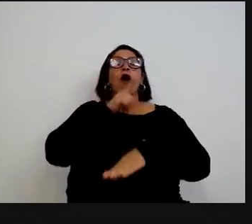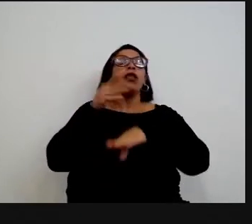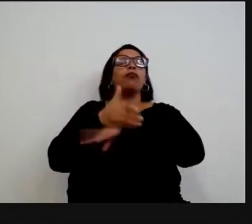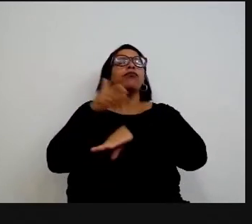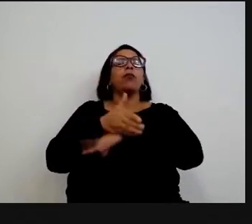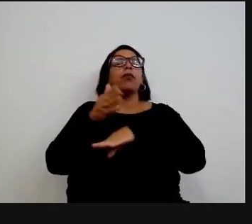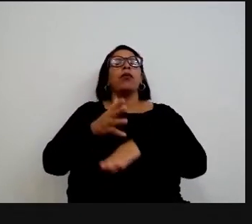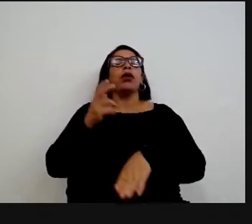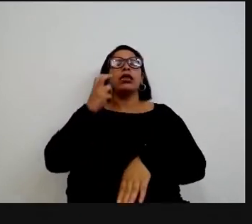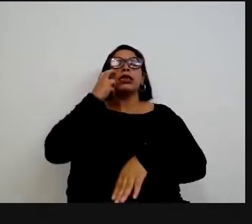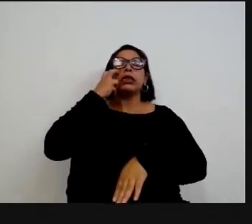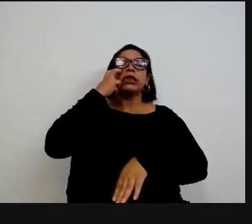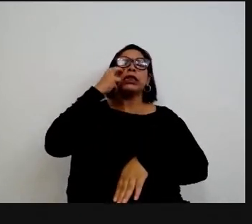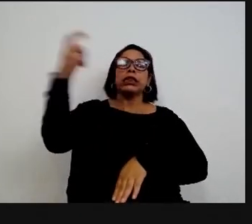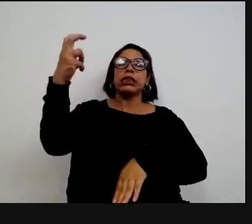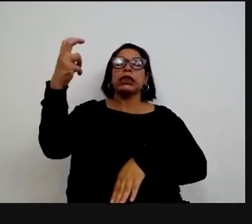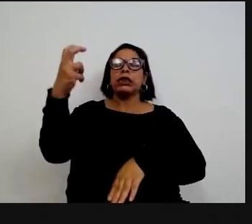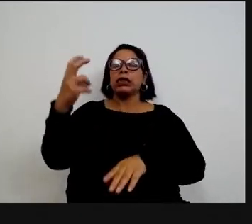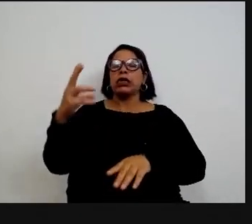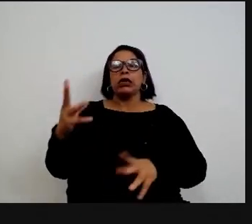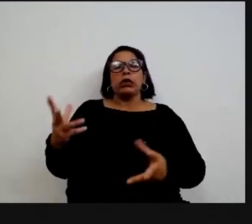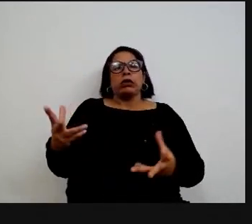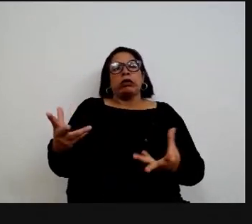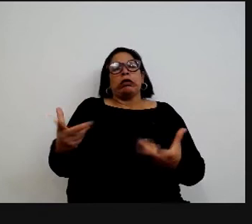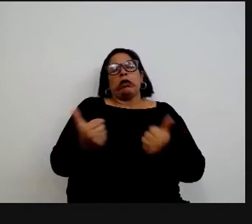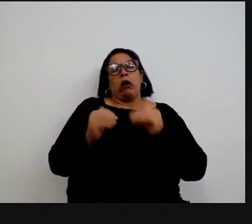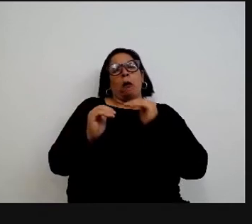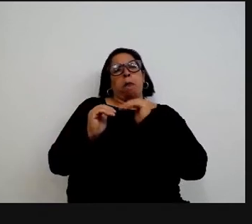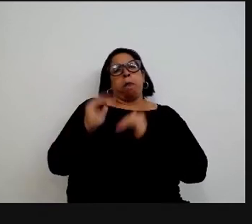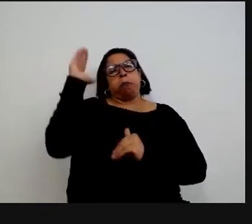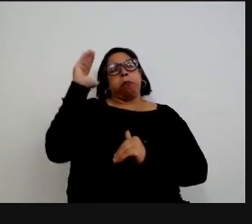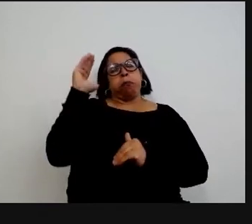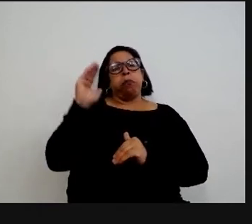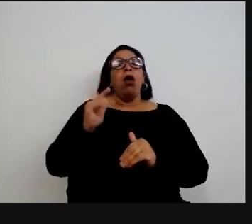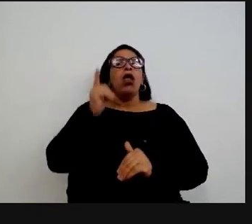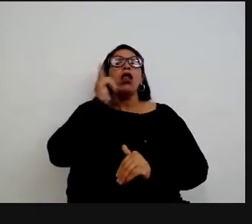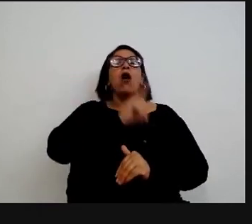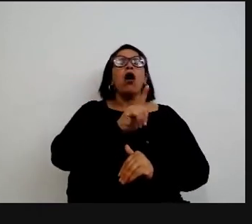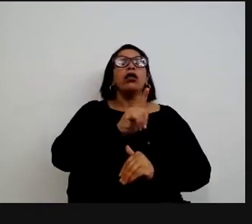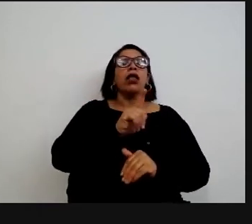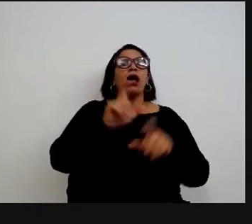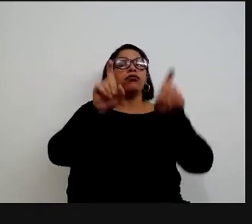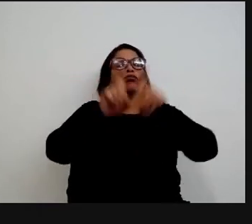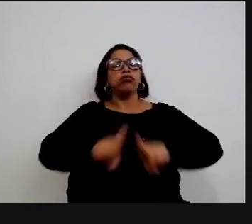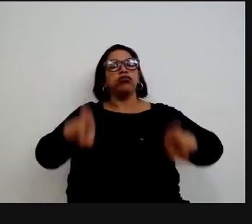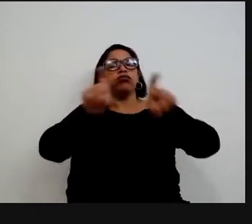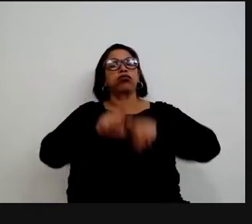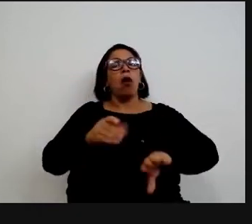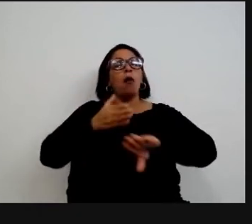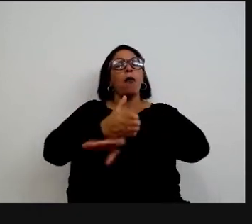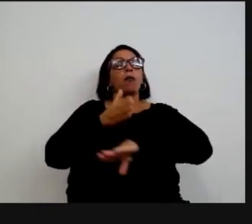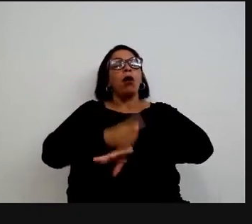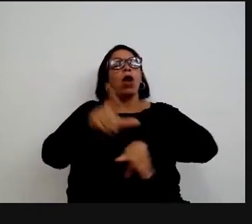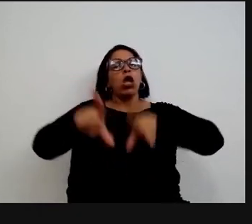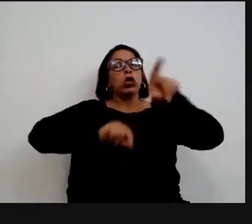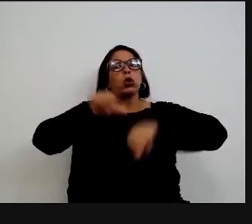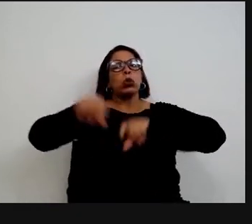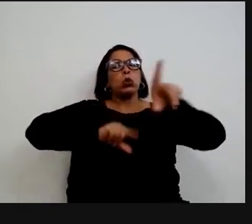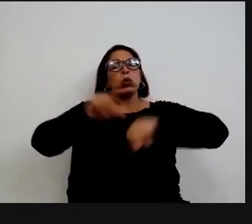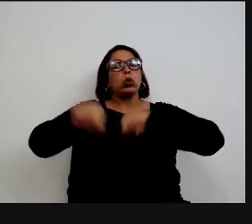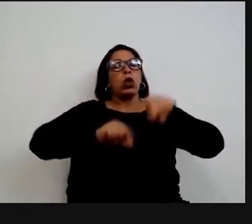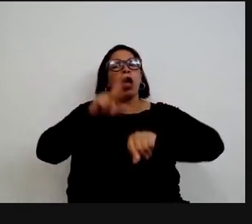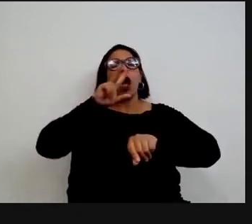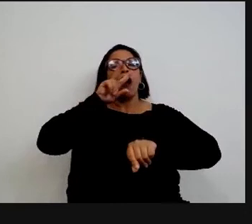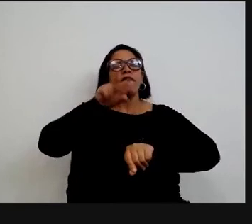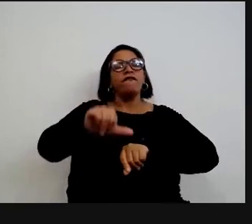é muito inteligência artificial, né? Que ele vai fazer da navegação, e aí, dependendo das escolhas de cursos dele,